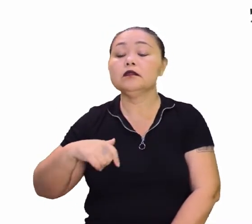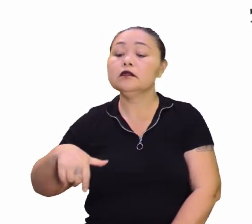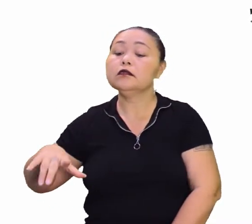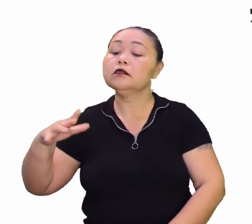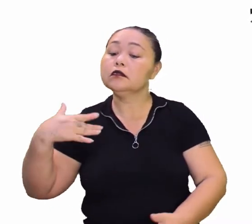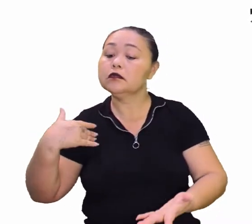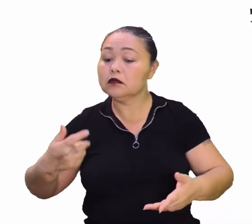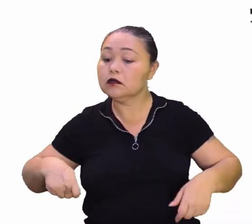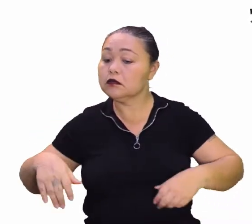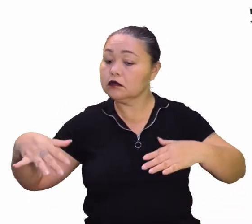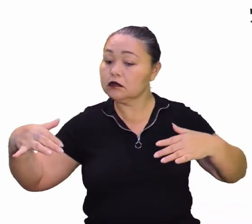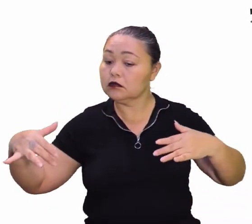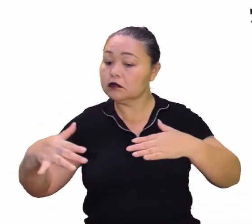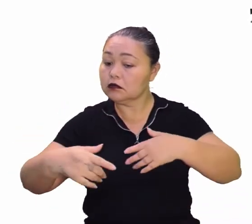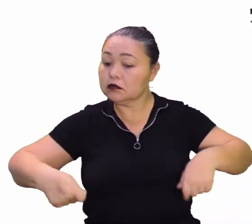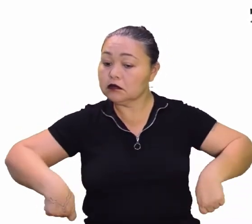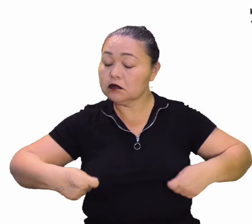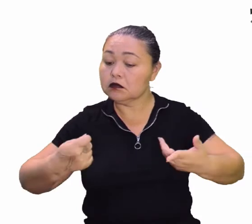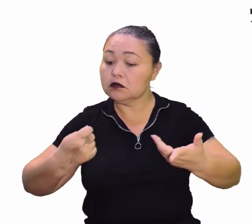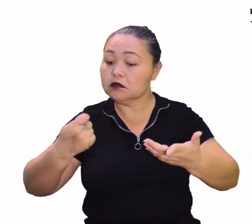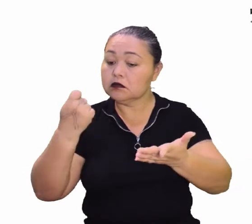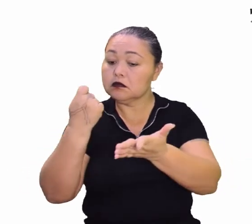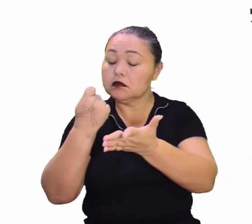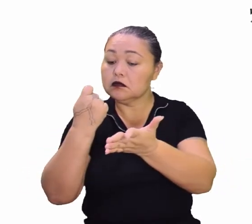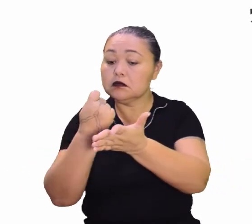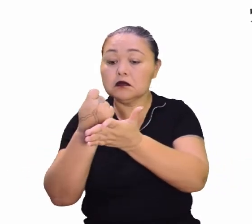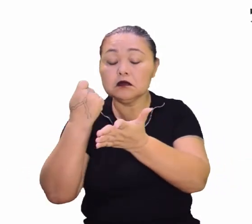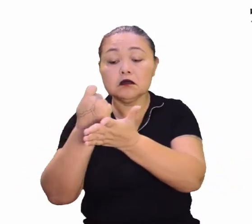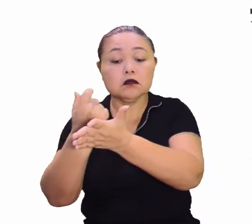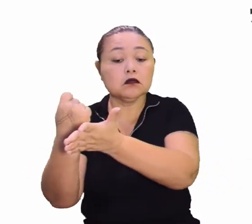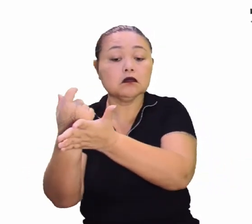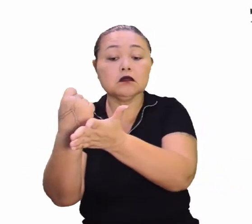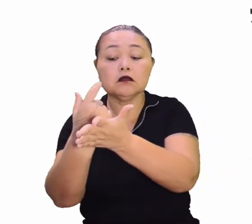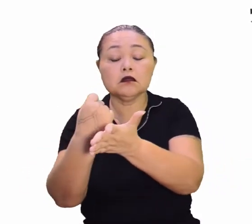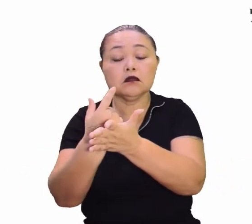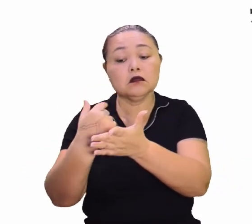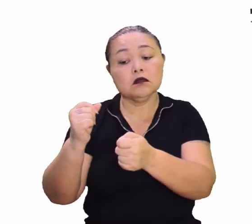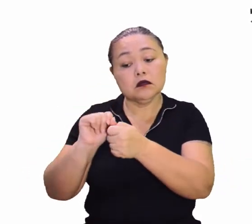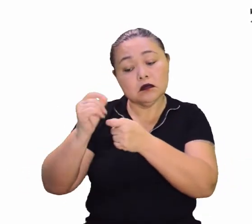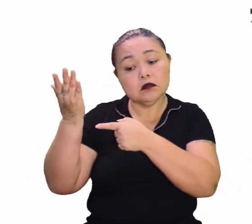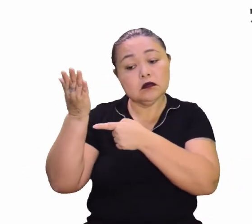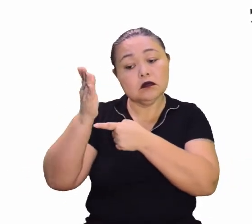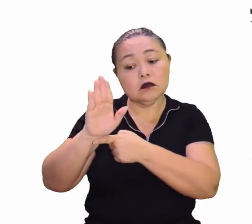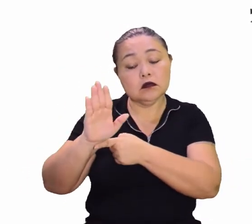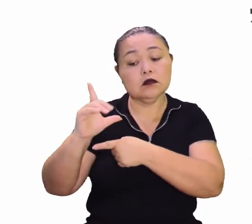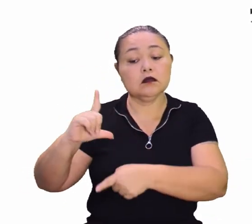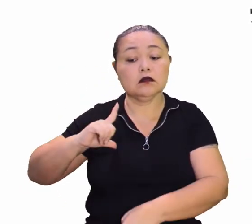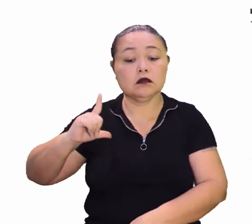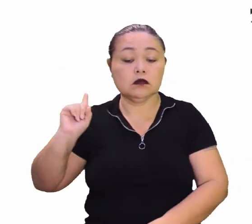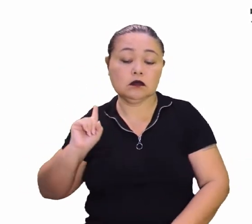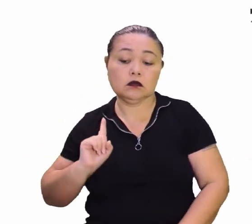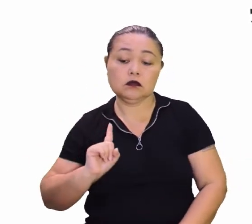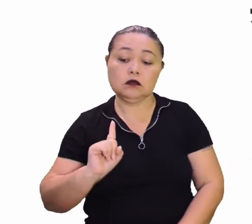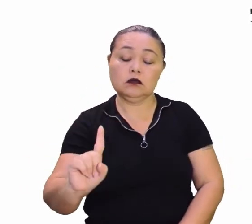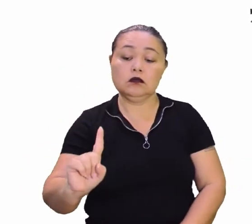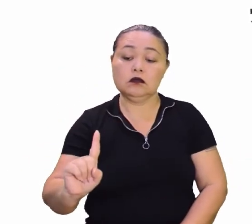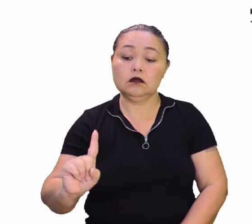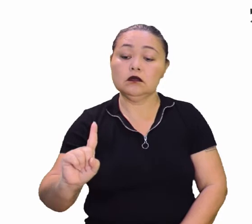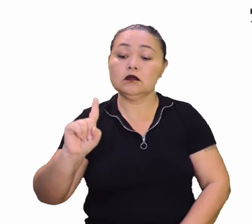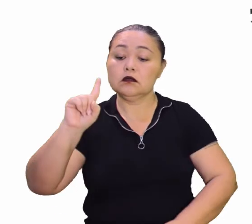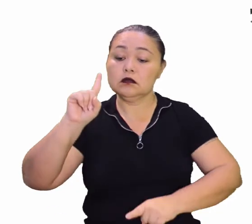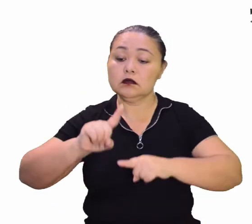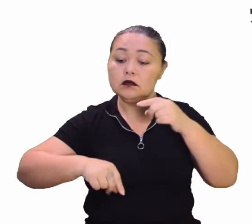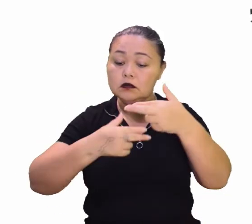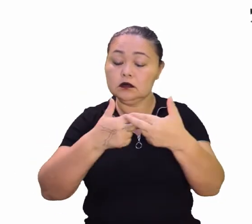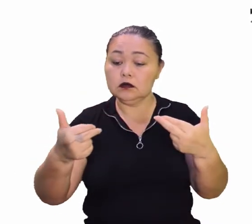mercado consumidor, o principal, para fator que contribui para a presença dessa